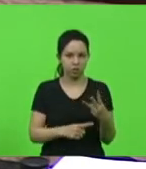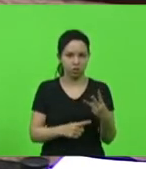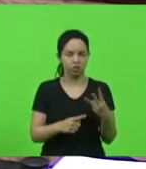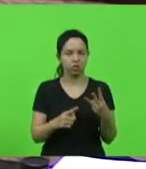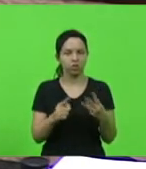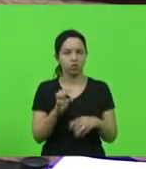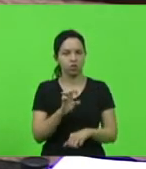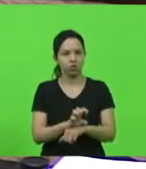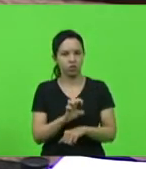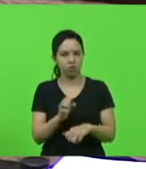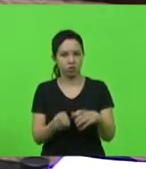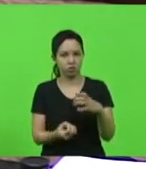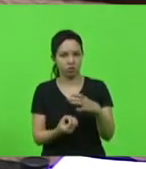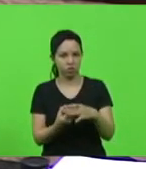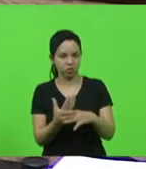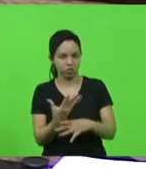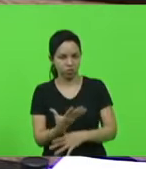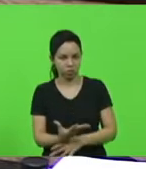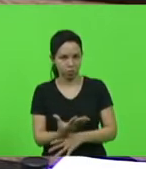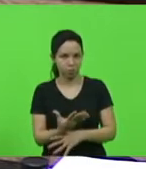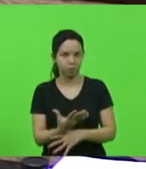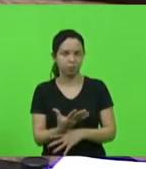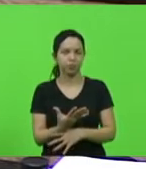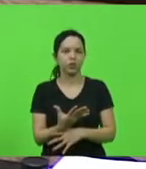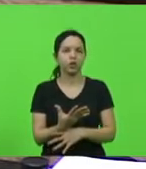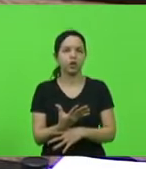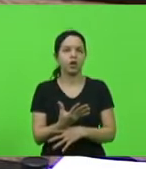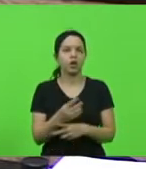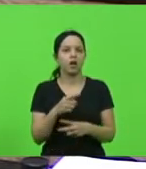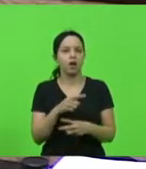o 14º estado. E em relação às câmaras